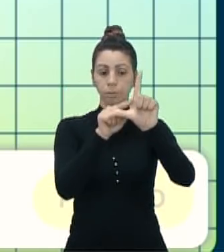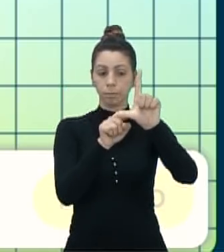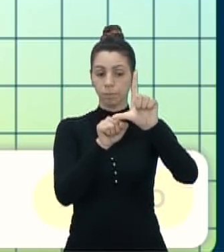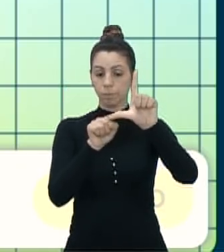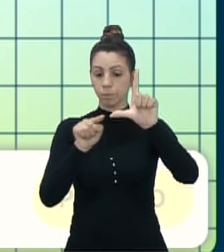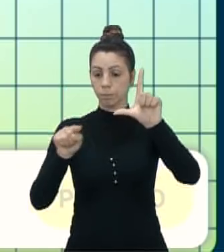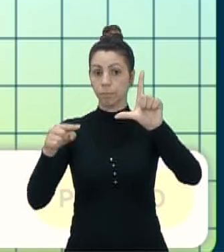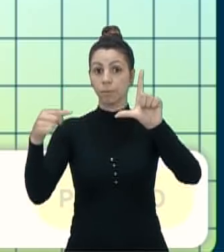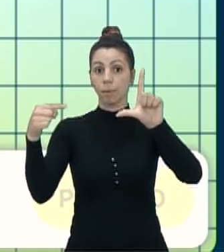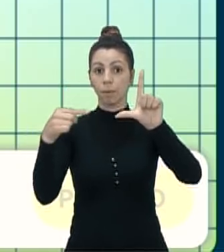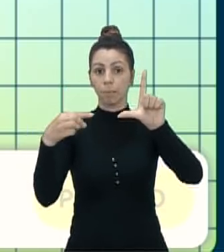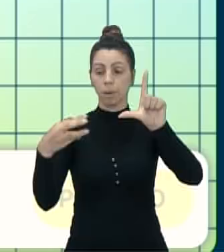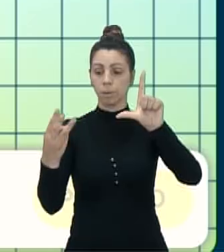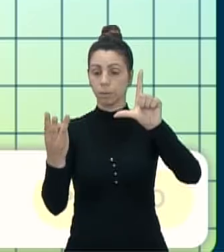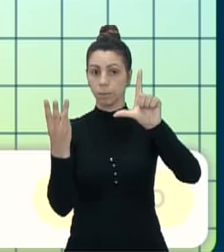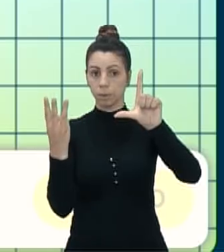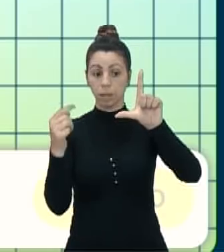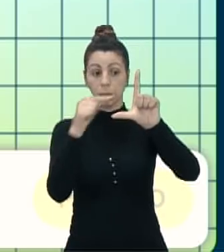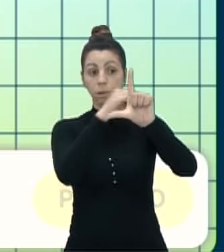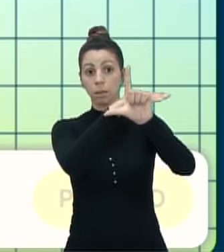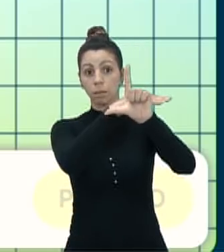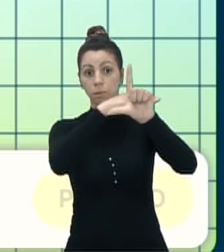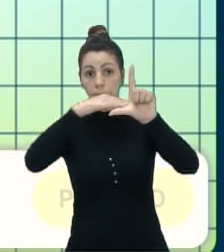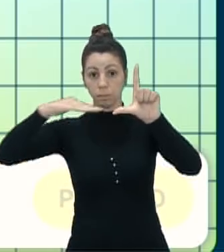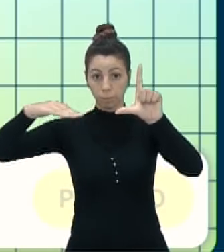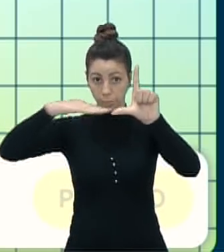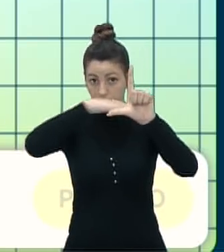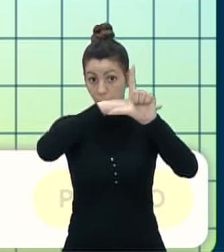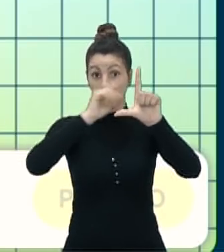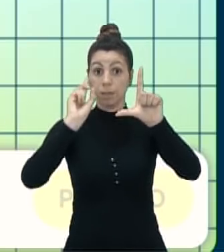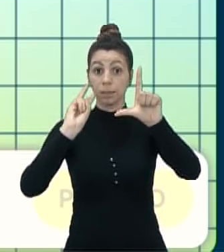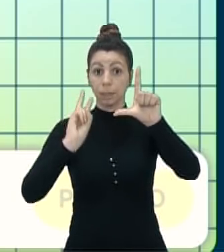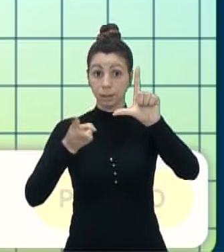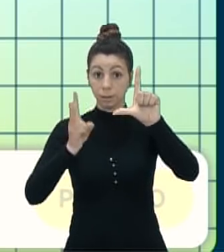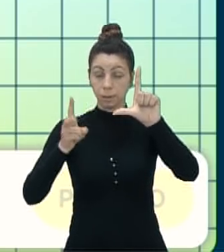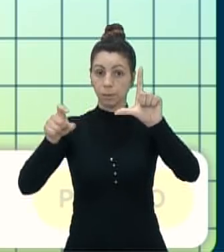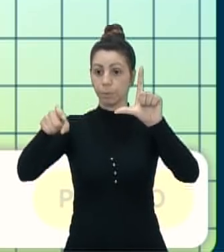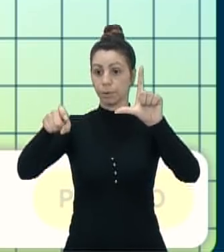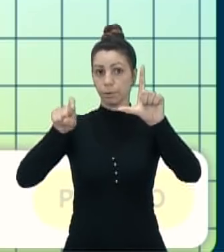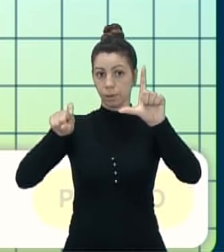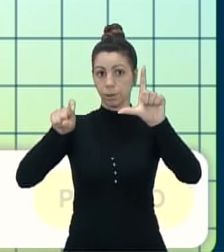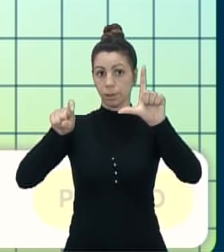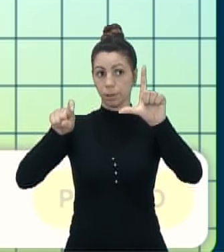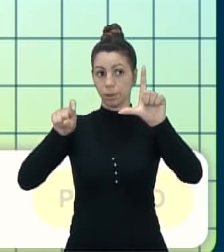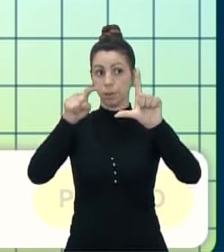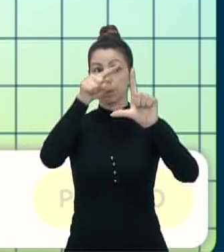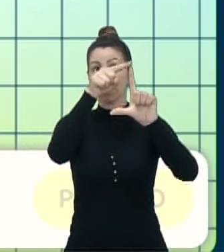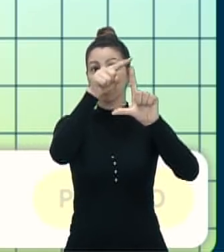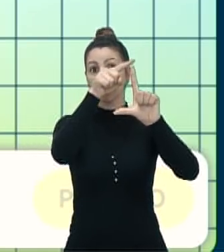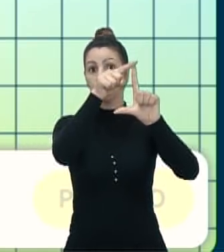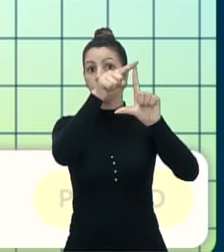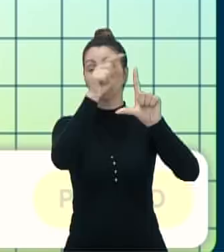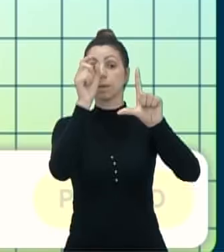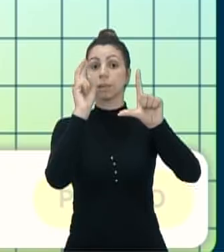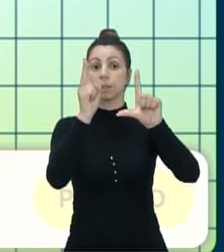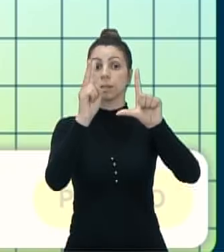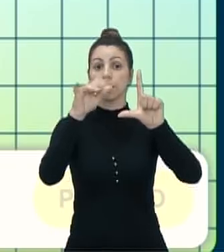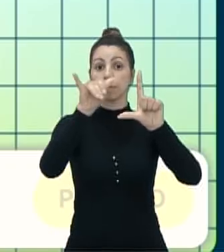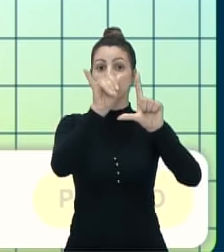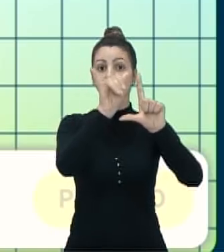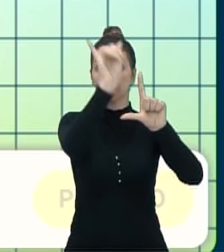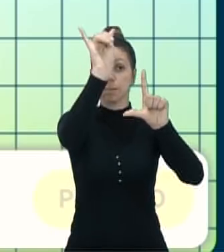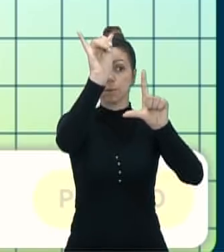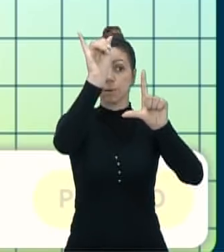-3. Lembrando, eixo X, -3. Agora, o segundo é -2.